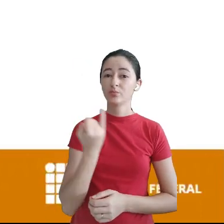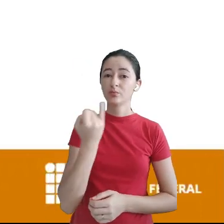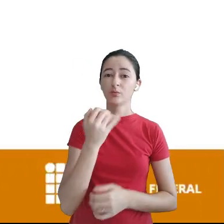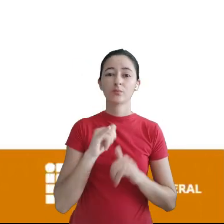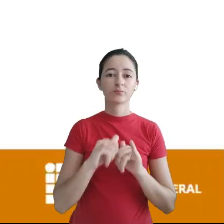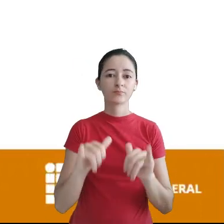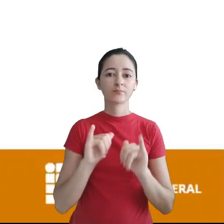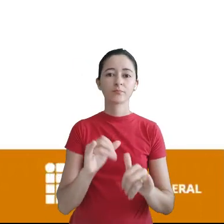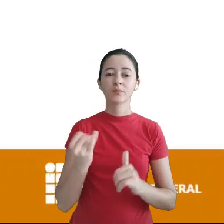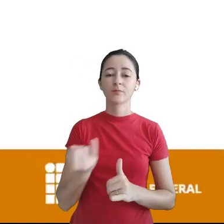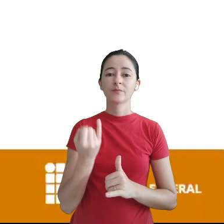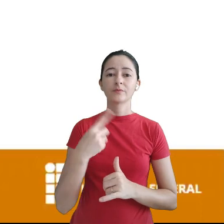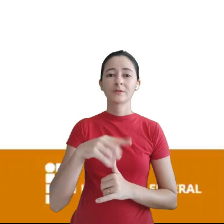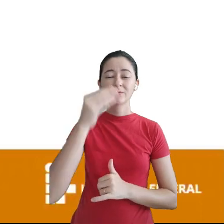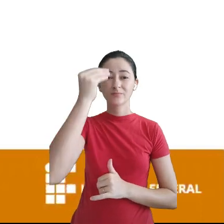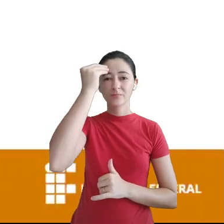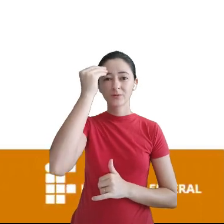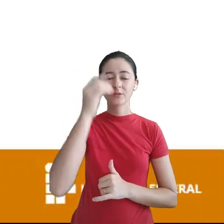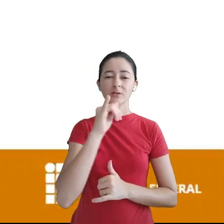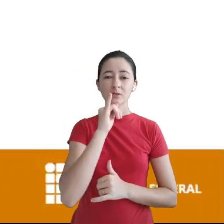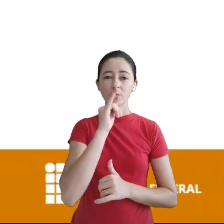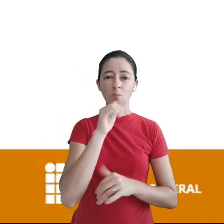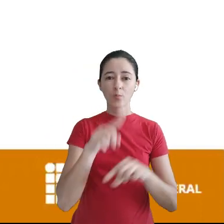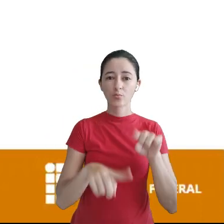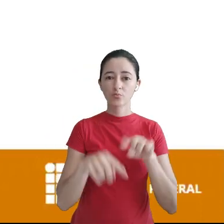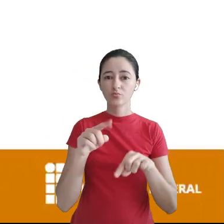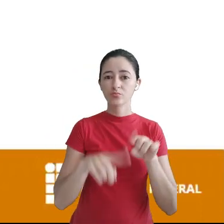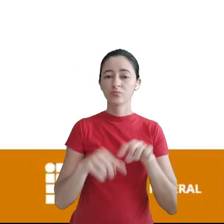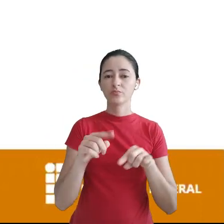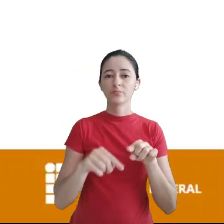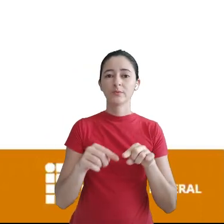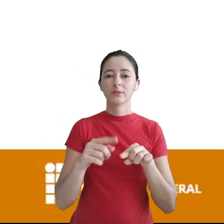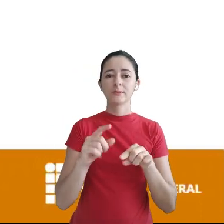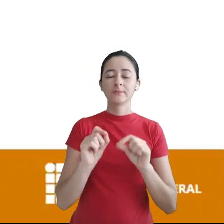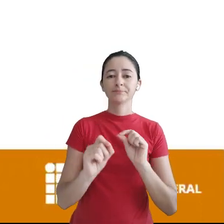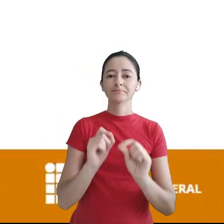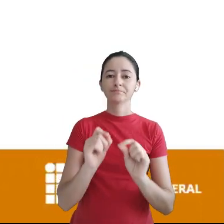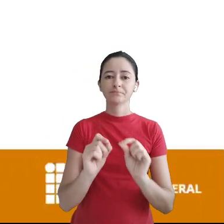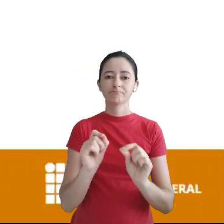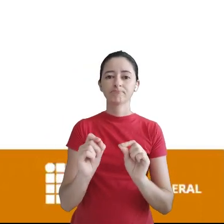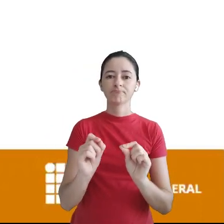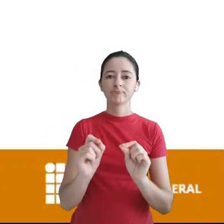Lembre que uma coisa importante é vocês abstraírem, principalmente o produto.